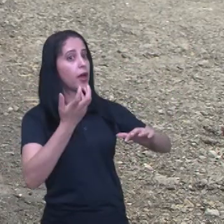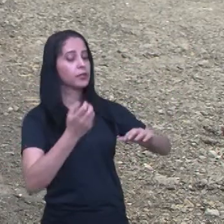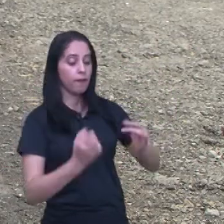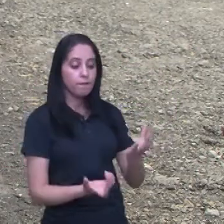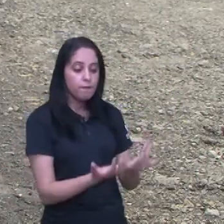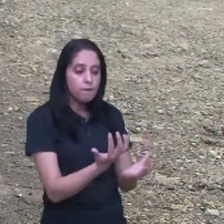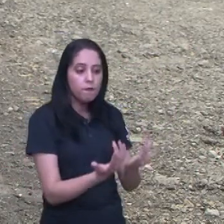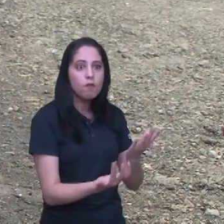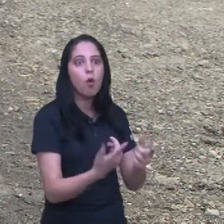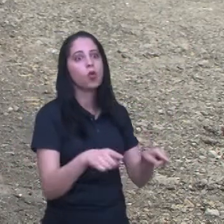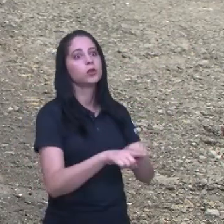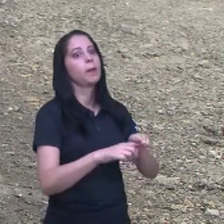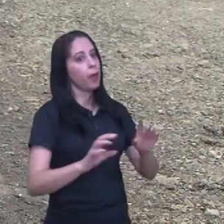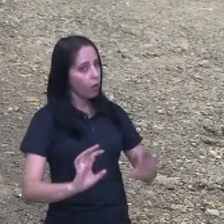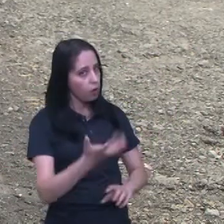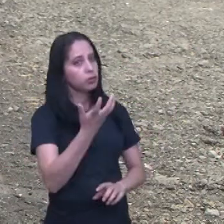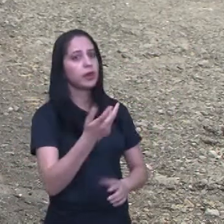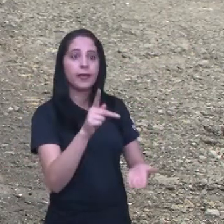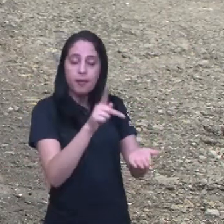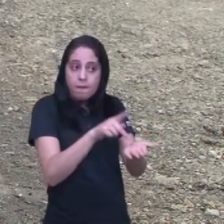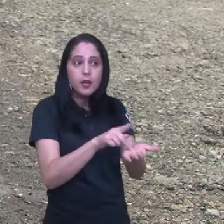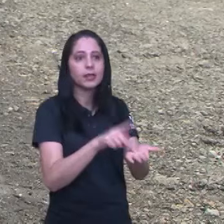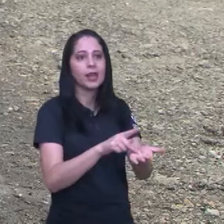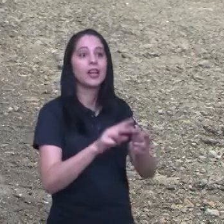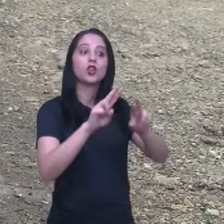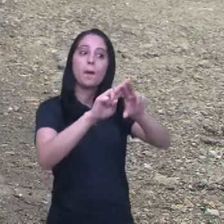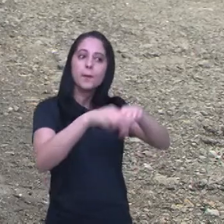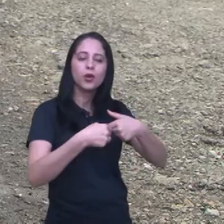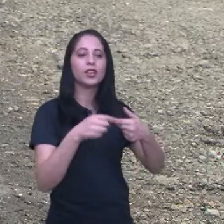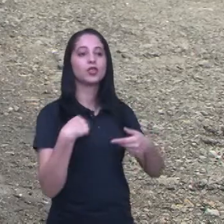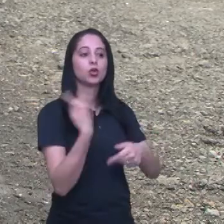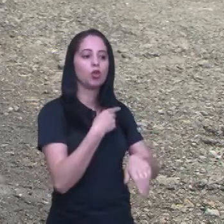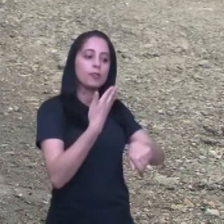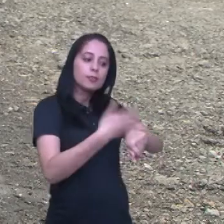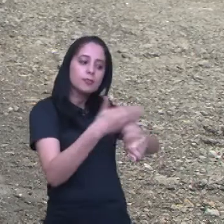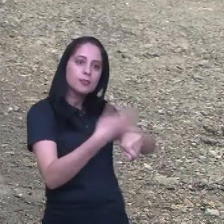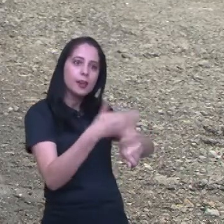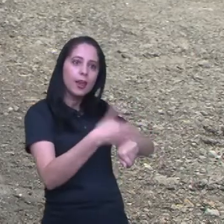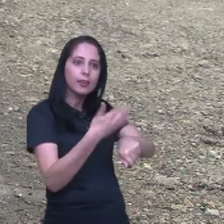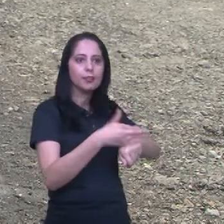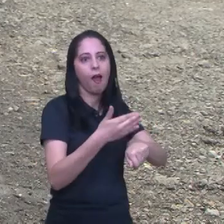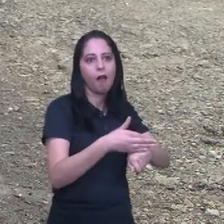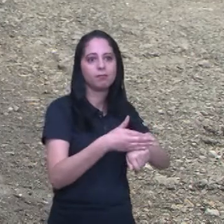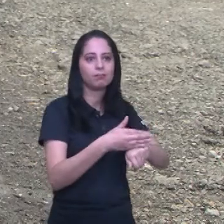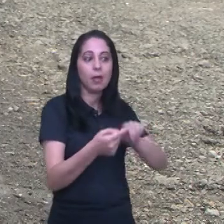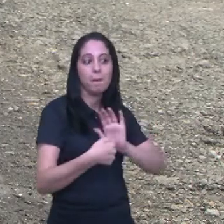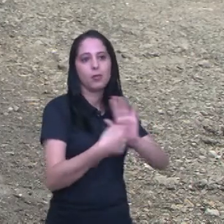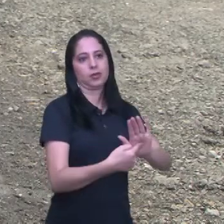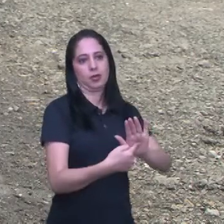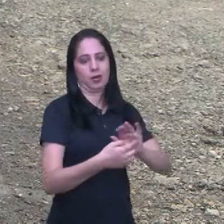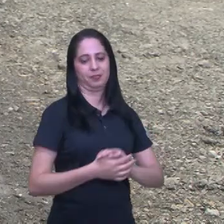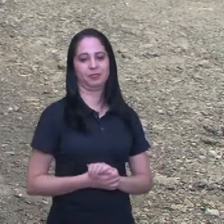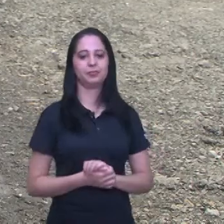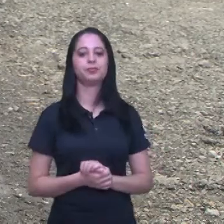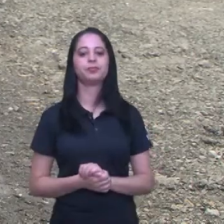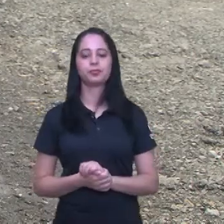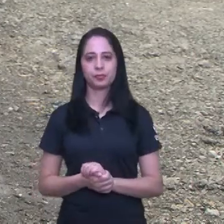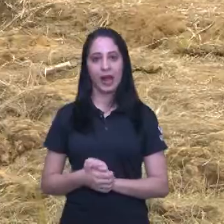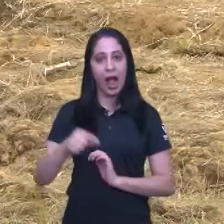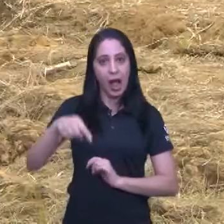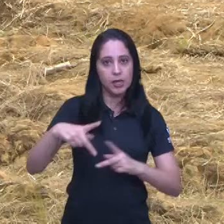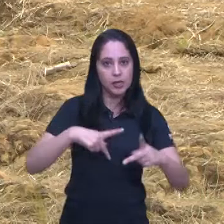e a gente tem que enfrentar a realidade é isso que a gente vai fazer um simulado para a população ter uma noção Mas mesmo que que são os